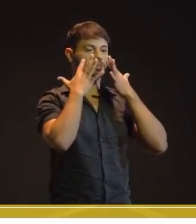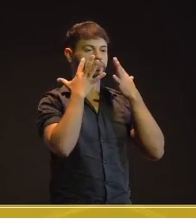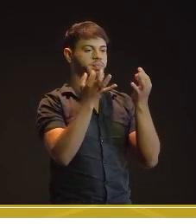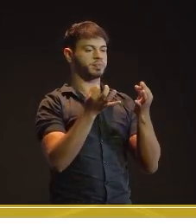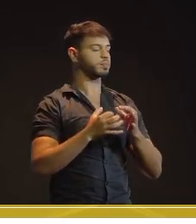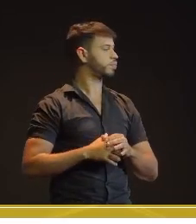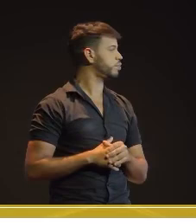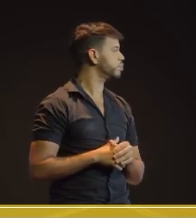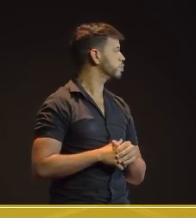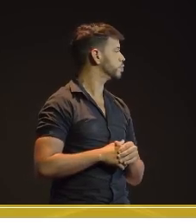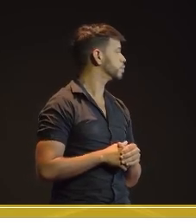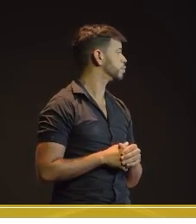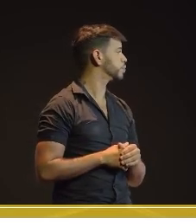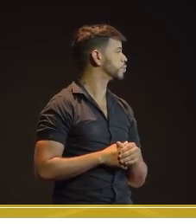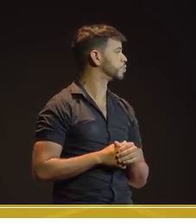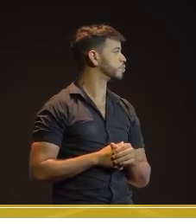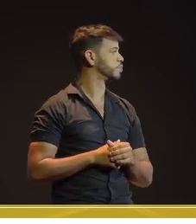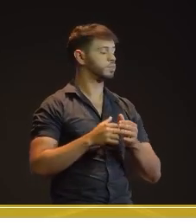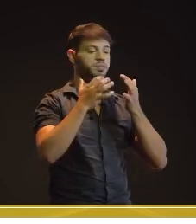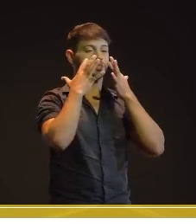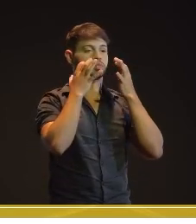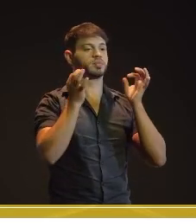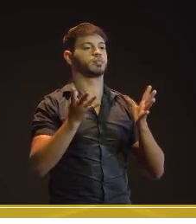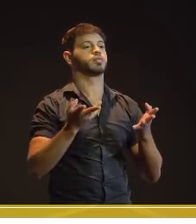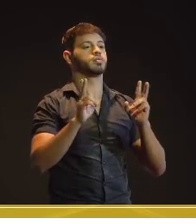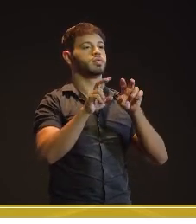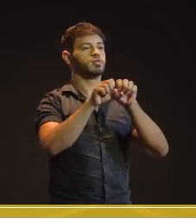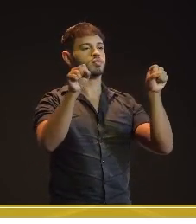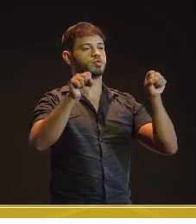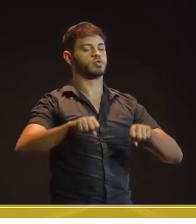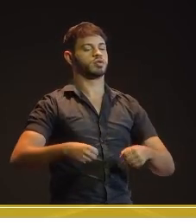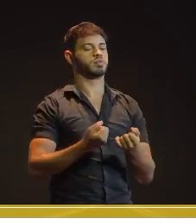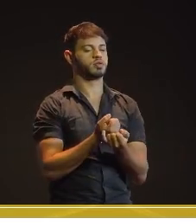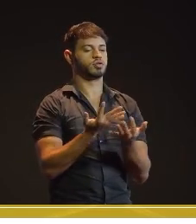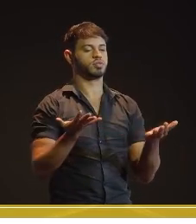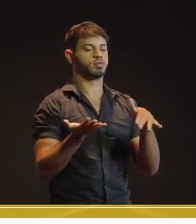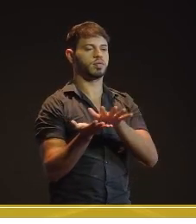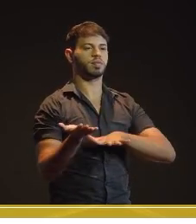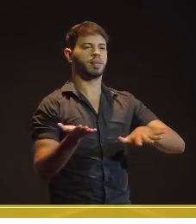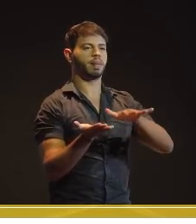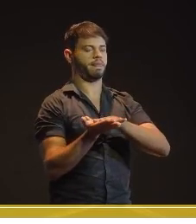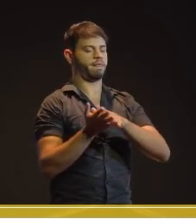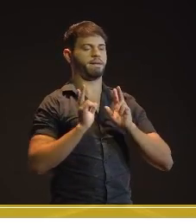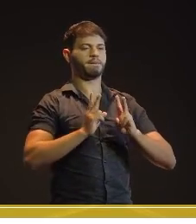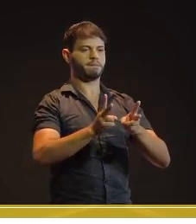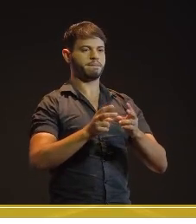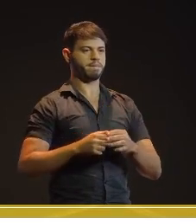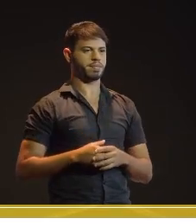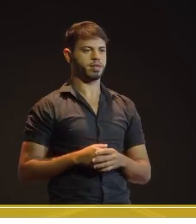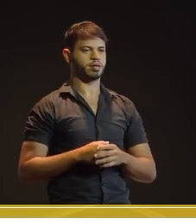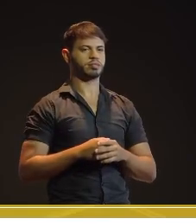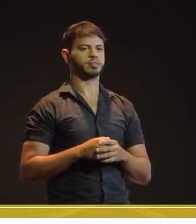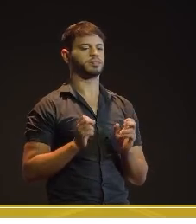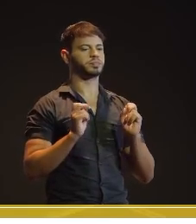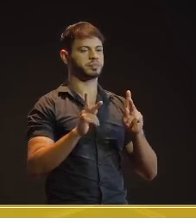os inversores e atenção para os sistemas de distribuição na área de corrente contínua. Tá?